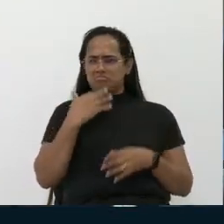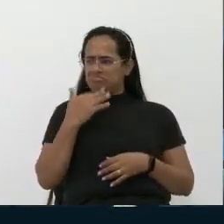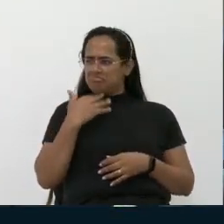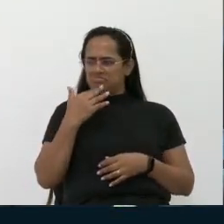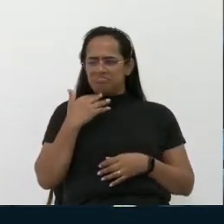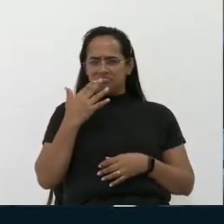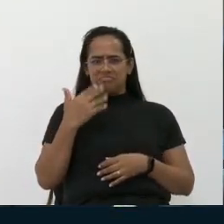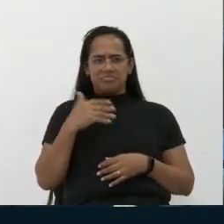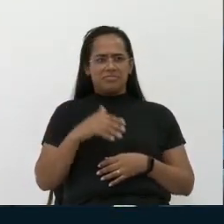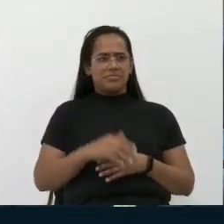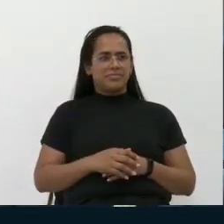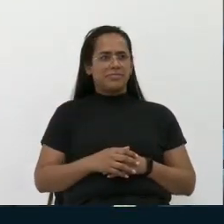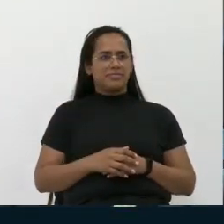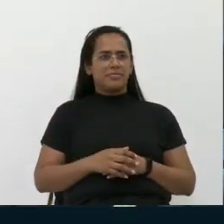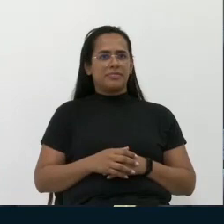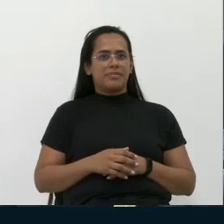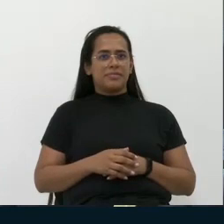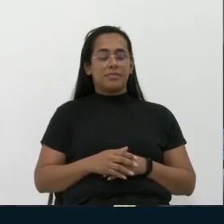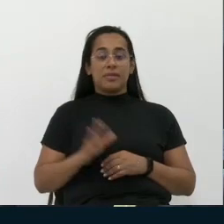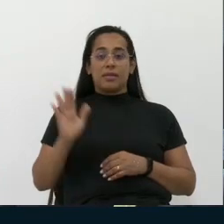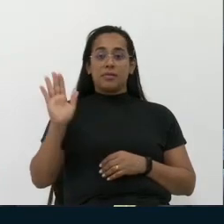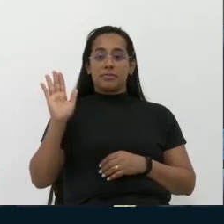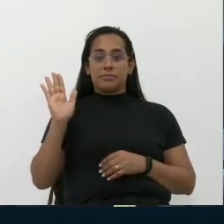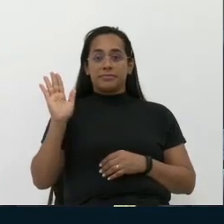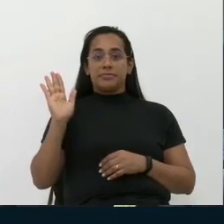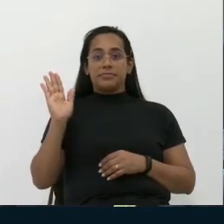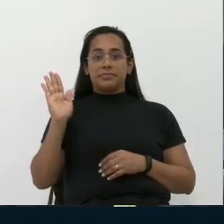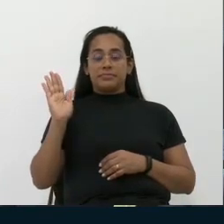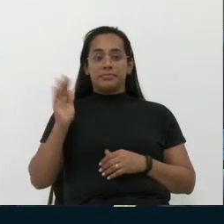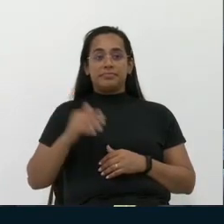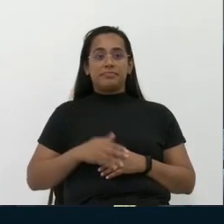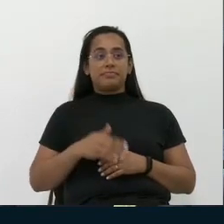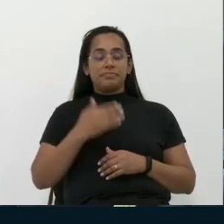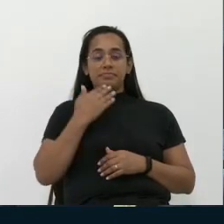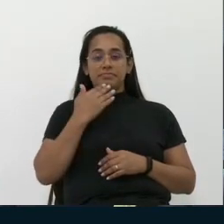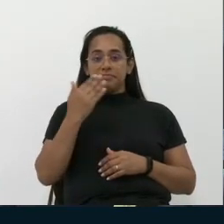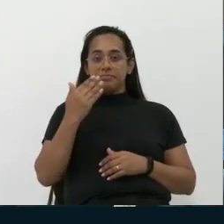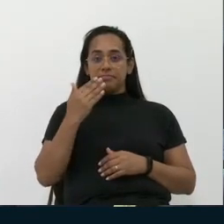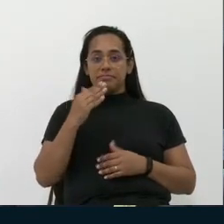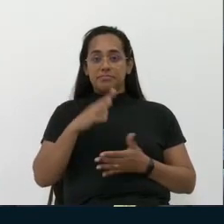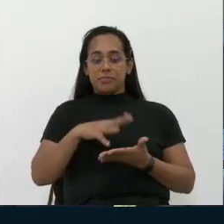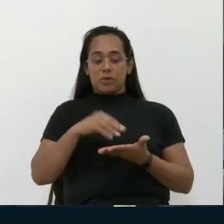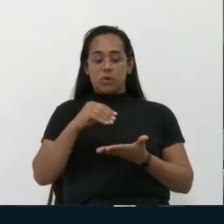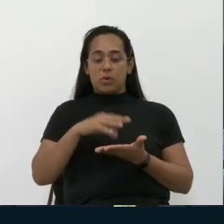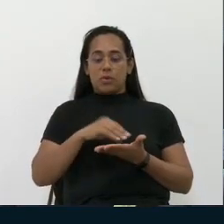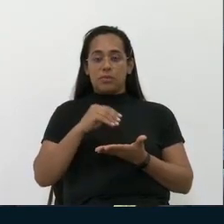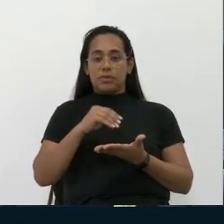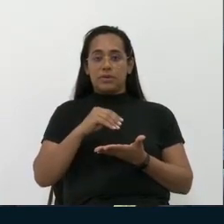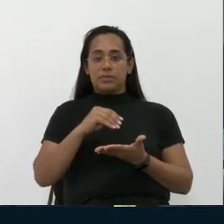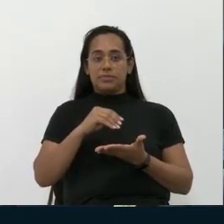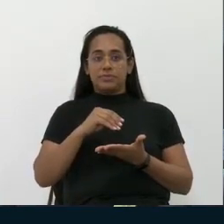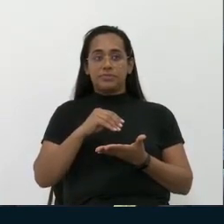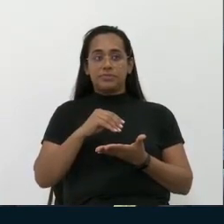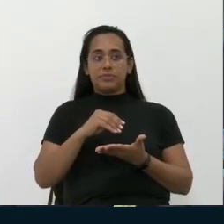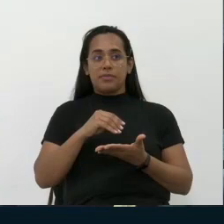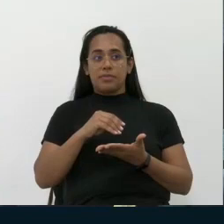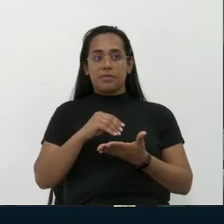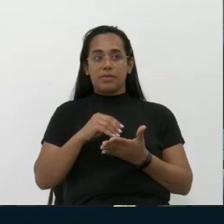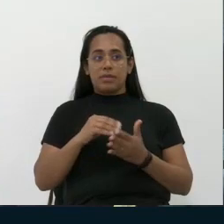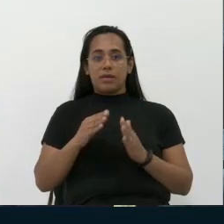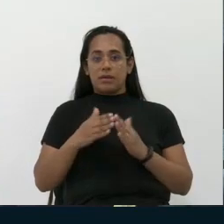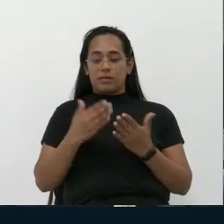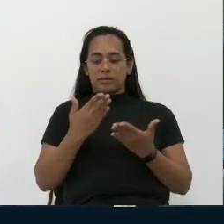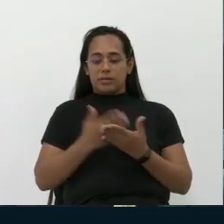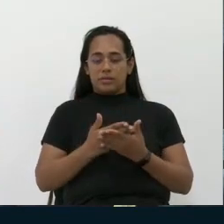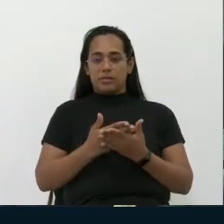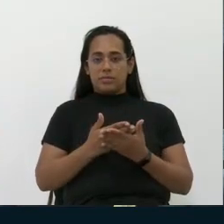É uma questão de ordem. Qual a questão de ordem, vereador? Eu gostaria de solicitar cópia dos requerimentos dos itens 9, 12, 15,